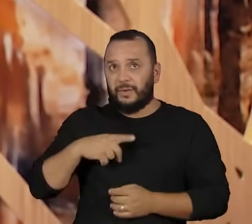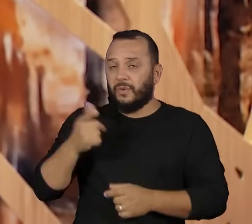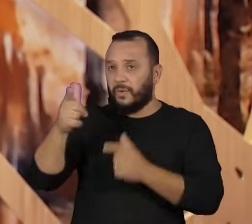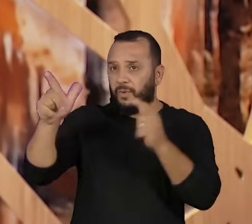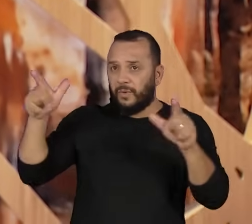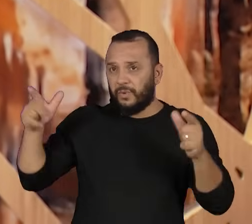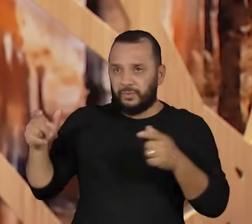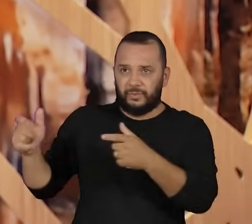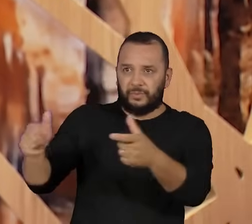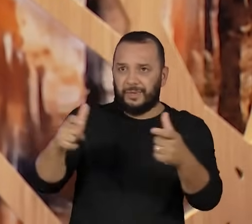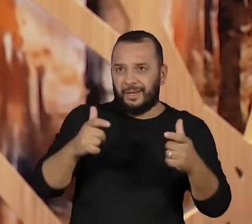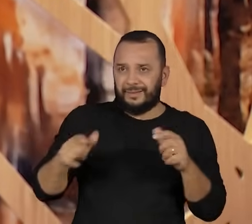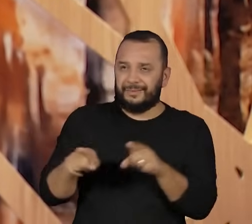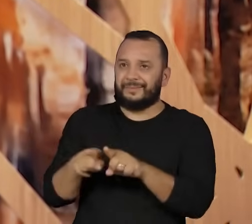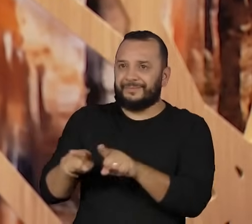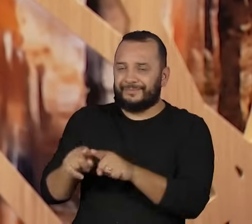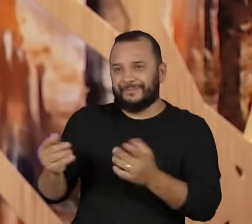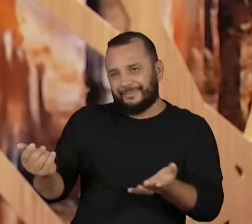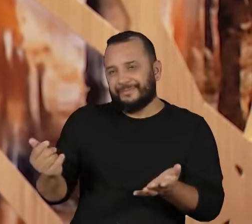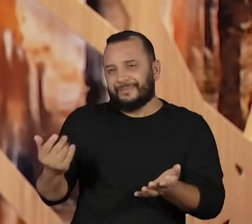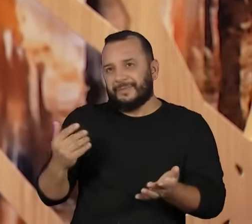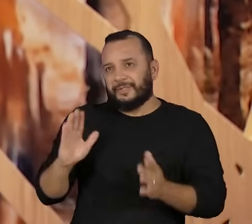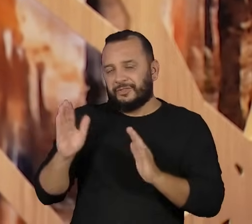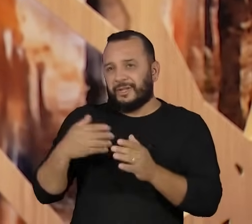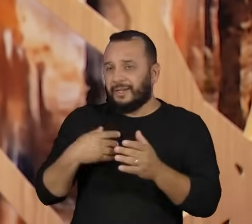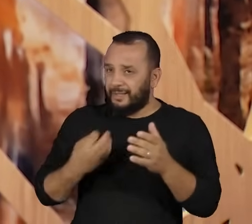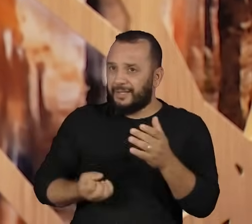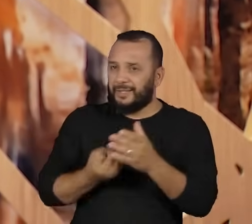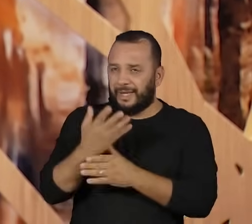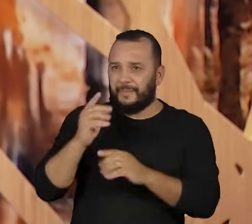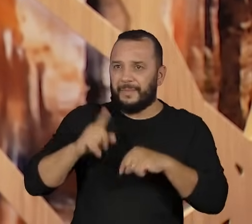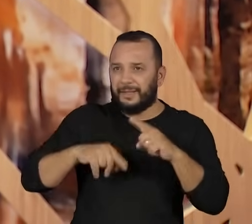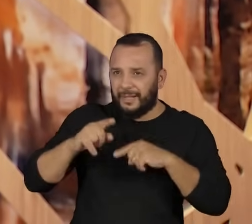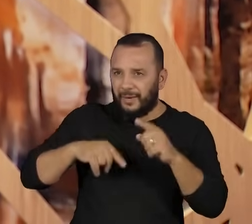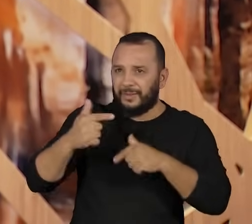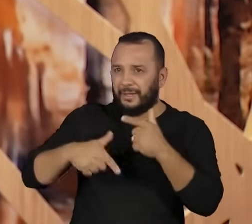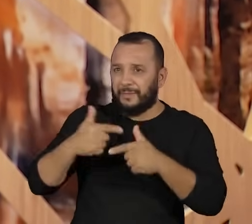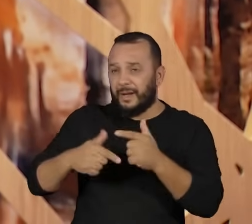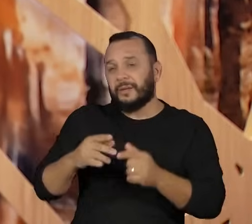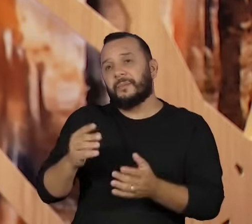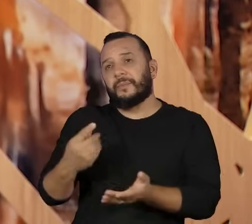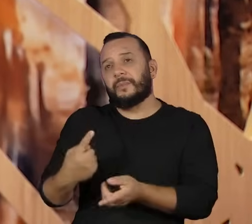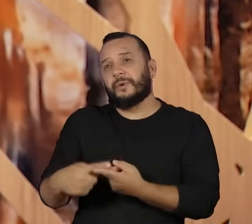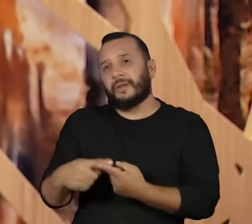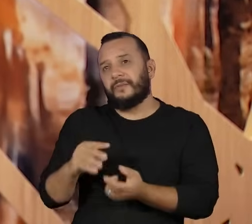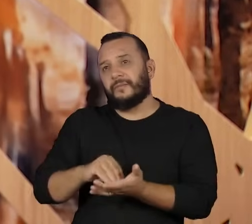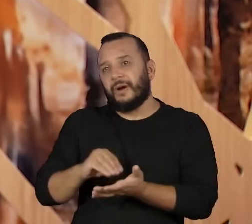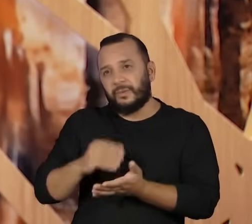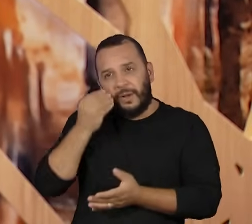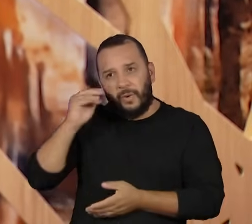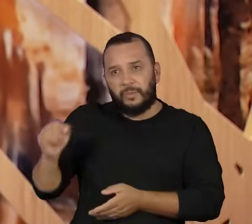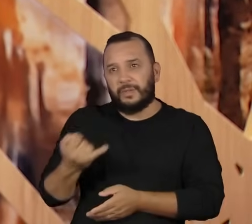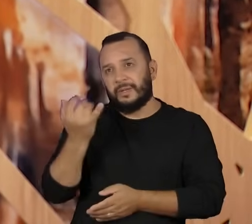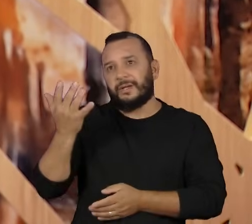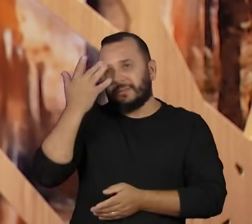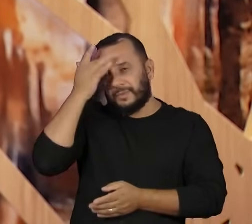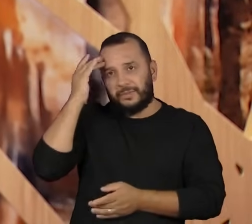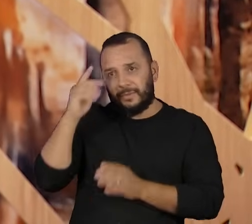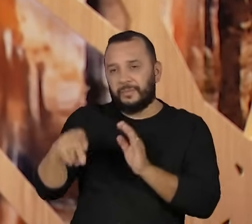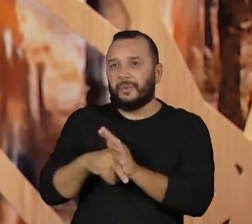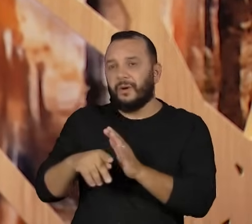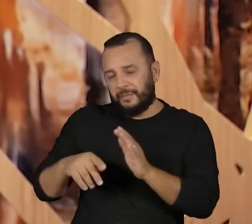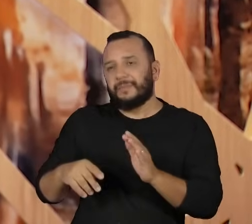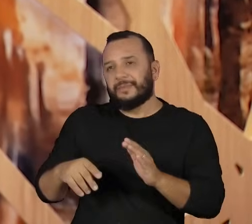pontos também. Na questão da construção de portfólio, não existe tantas oportunidades como deveriam existir. Né? É um dos motivos